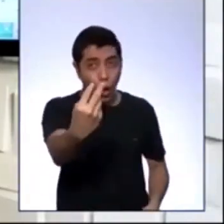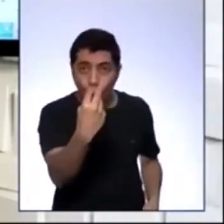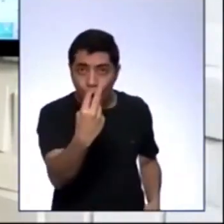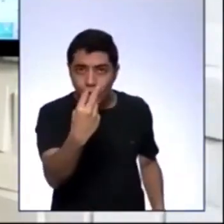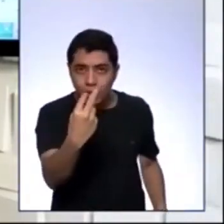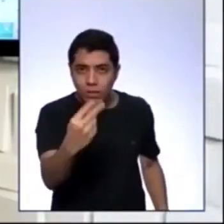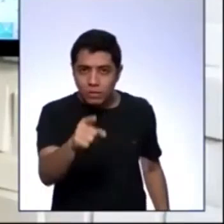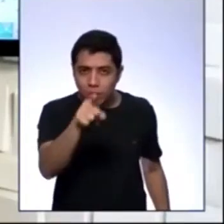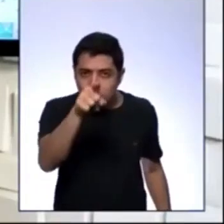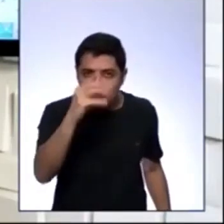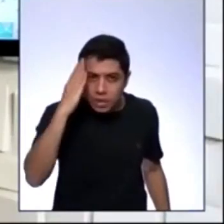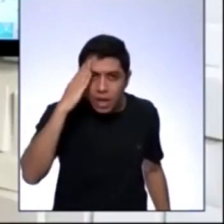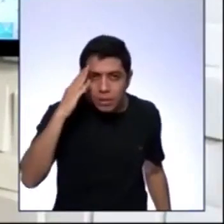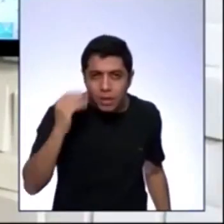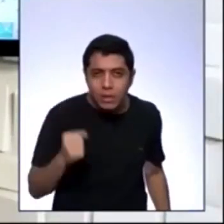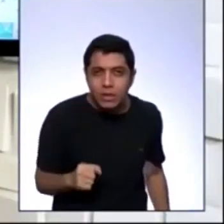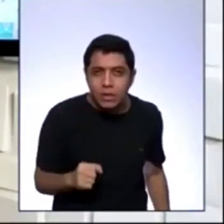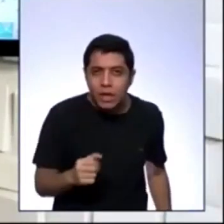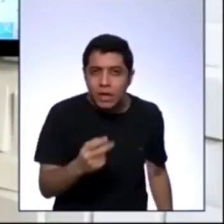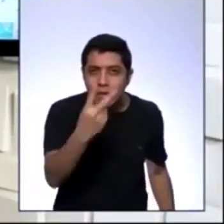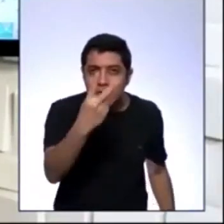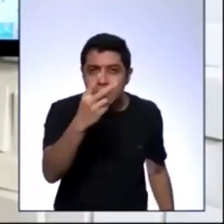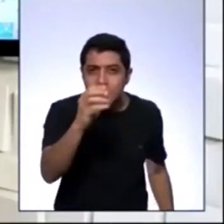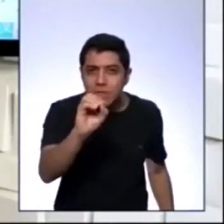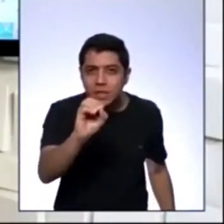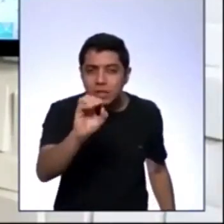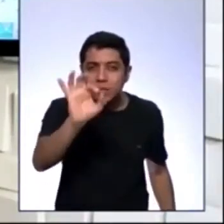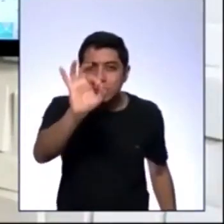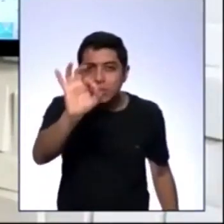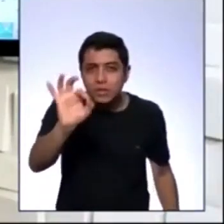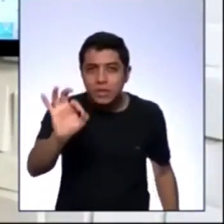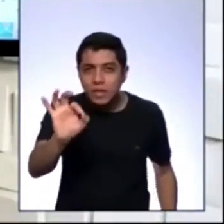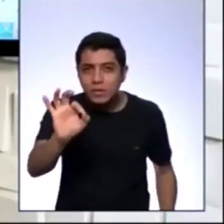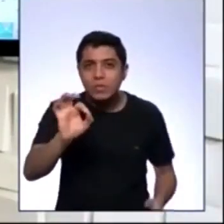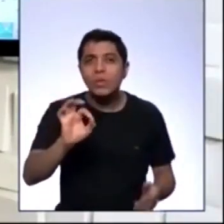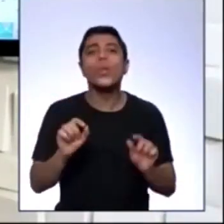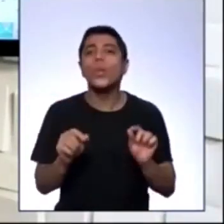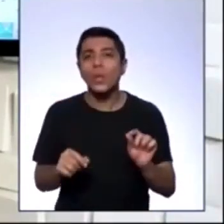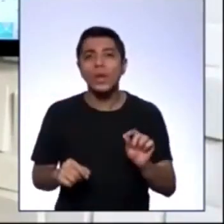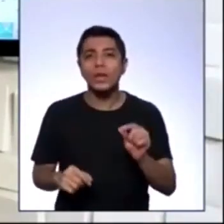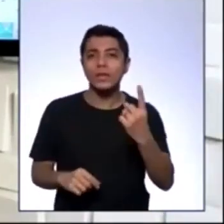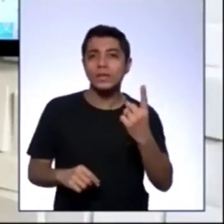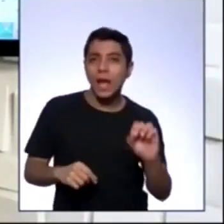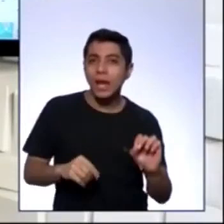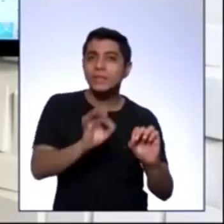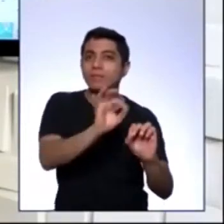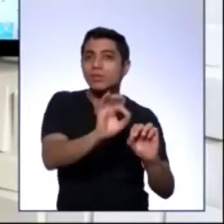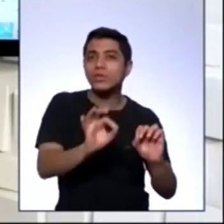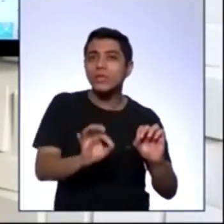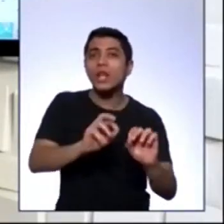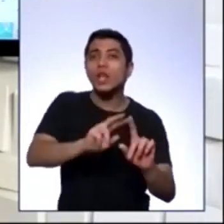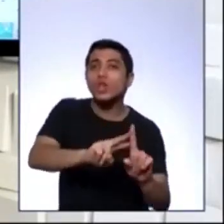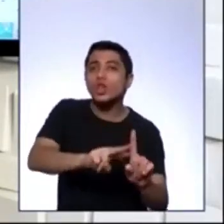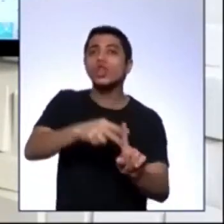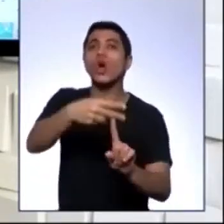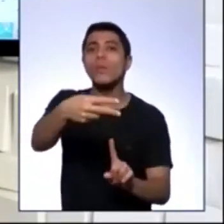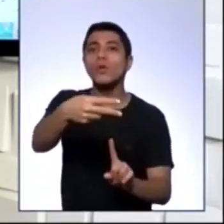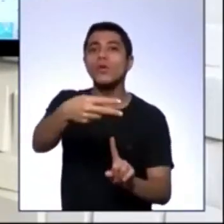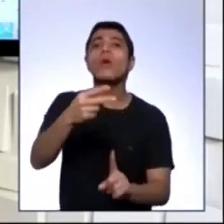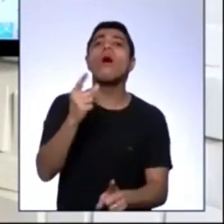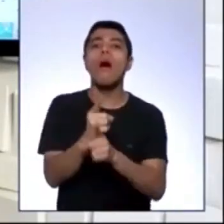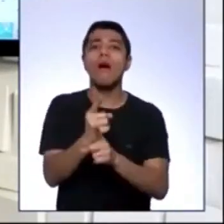sabia que Vinte por cento é o dobro de 10 porcento sabia não é